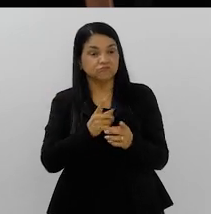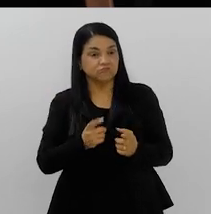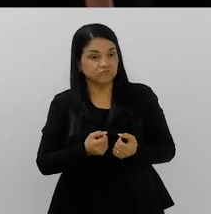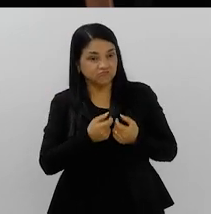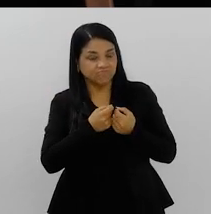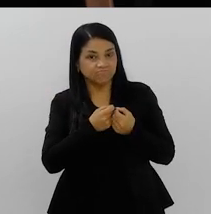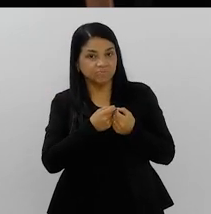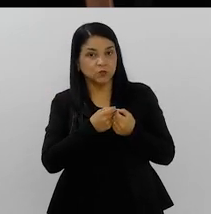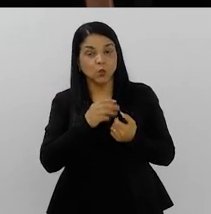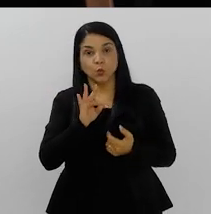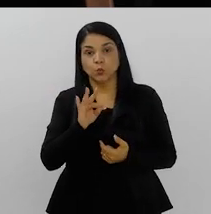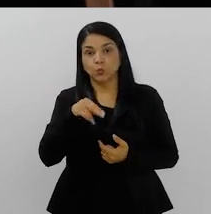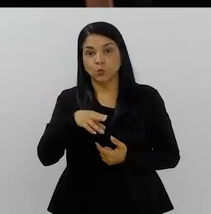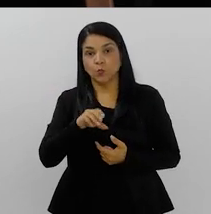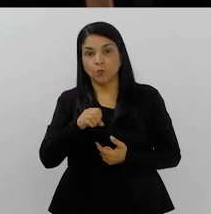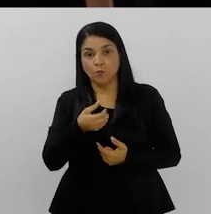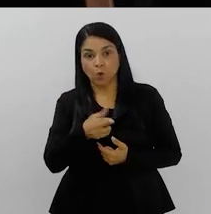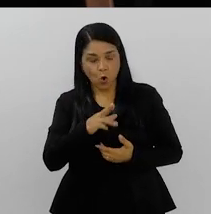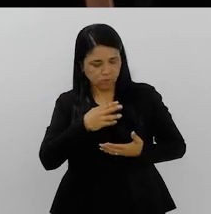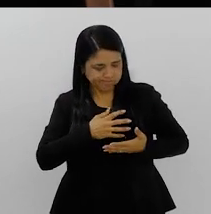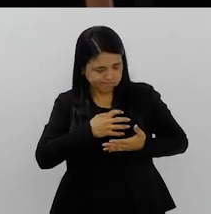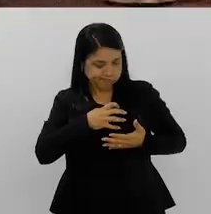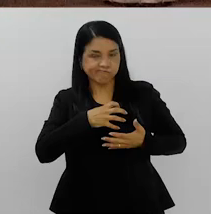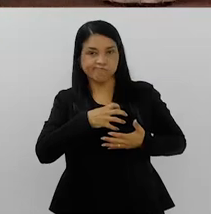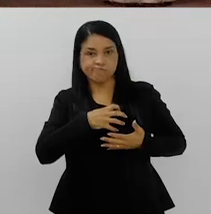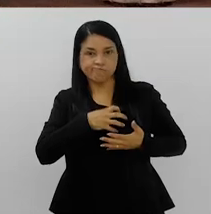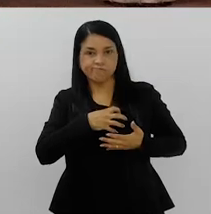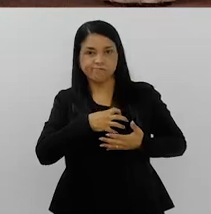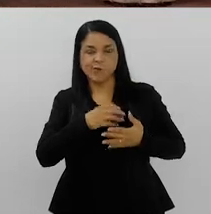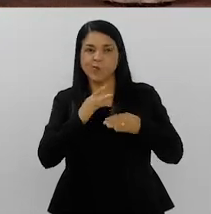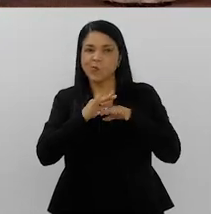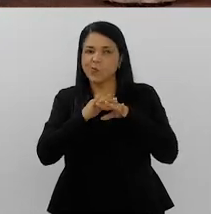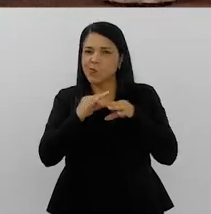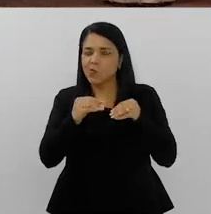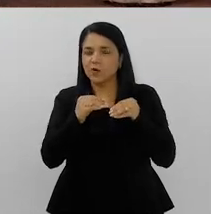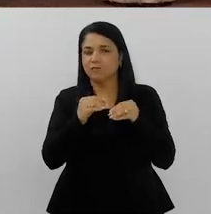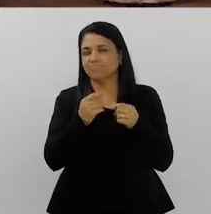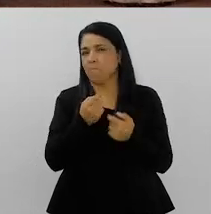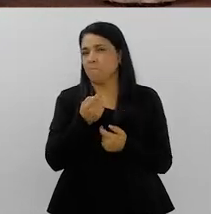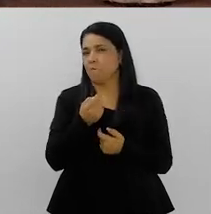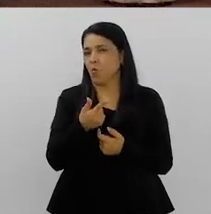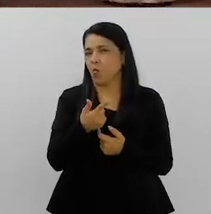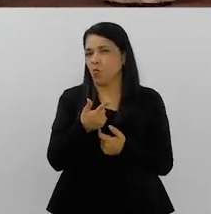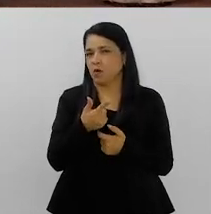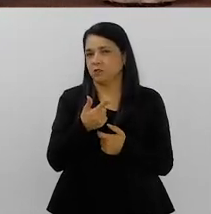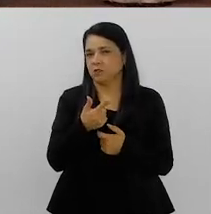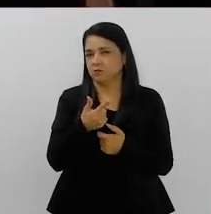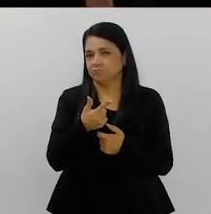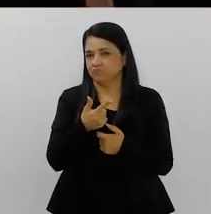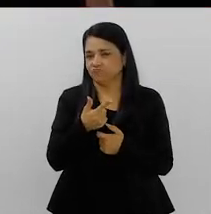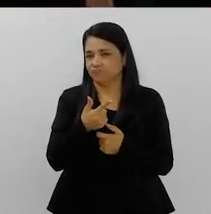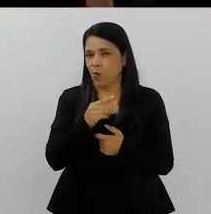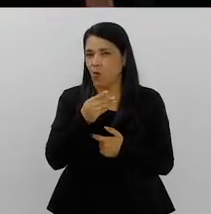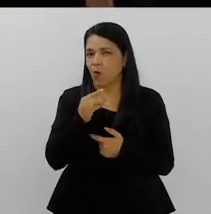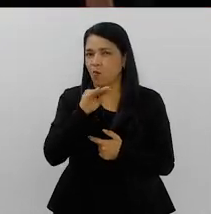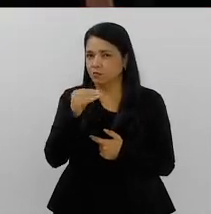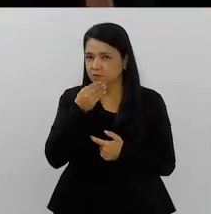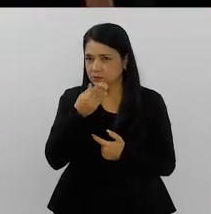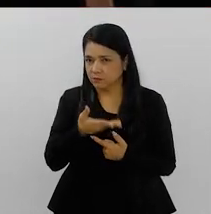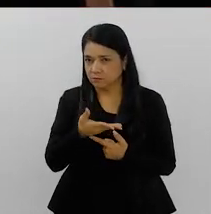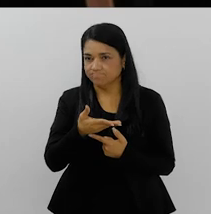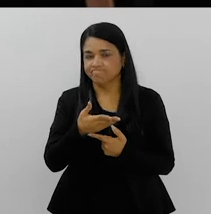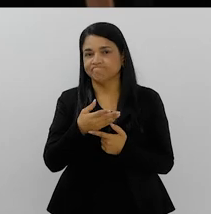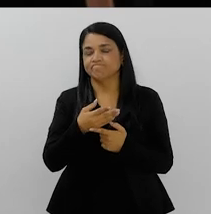protelavel muito grande né a chance de cura era muito pequena e era um